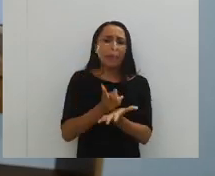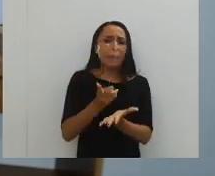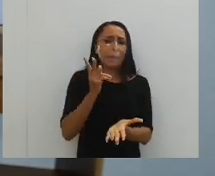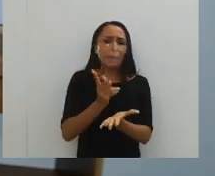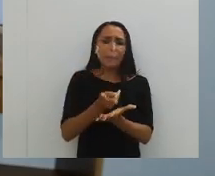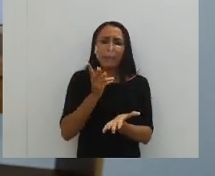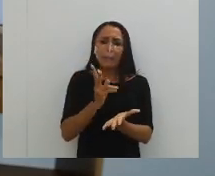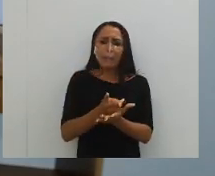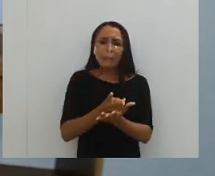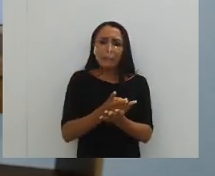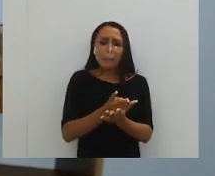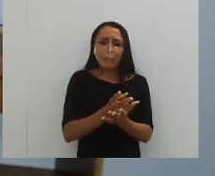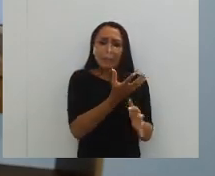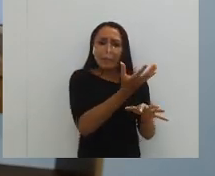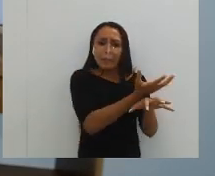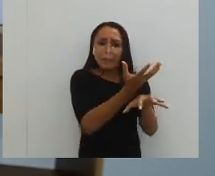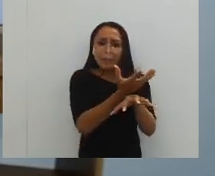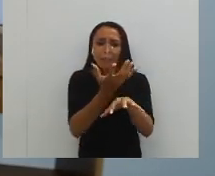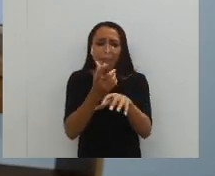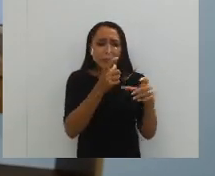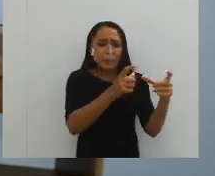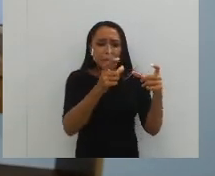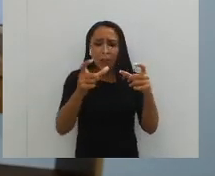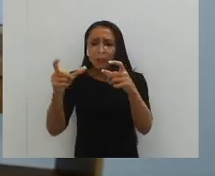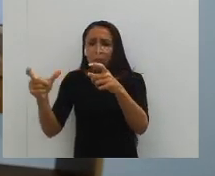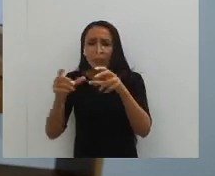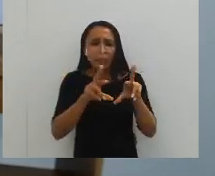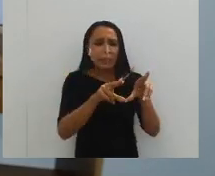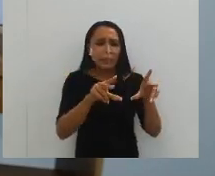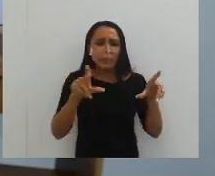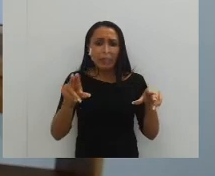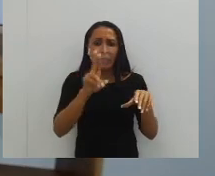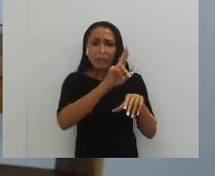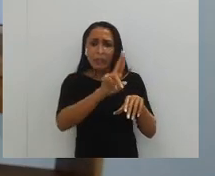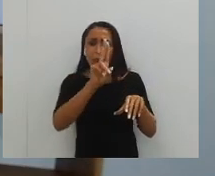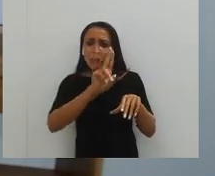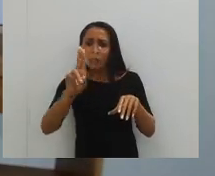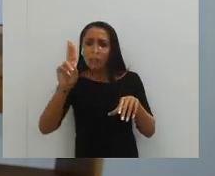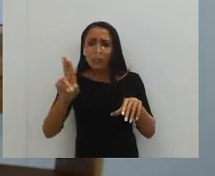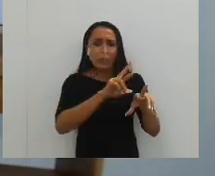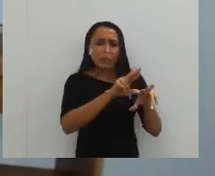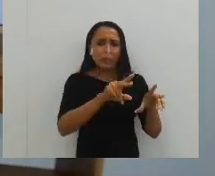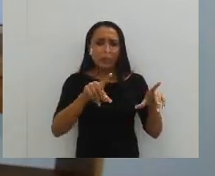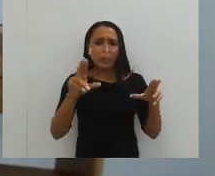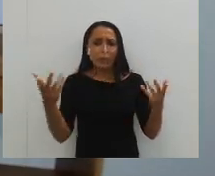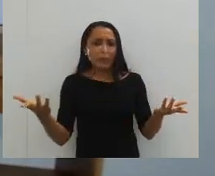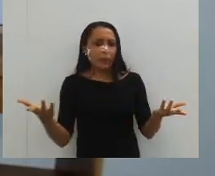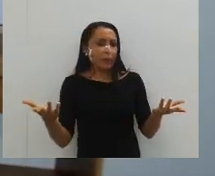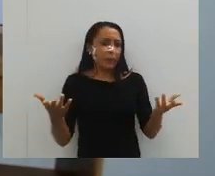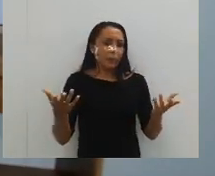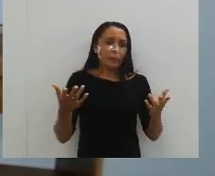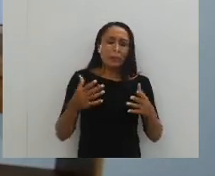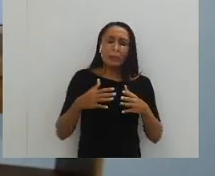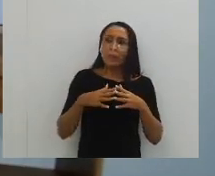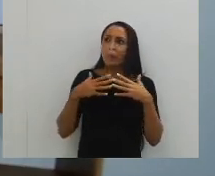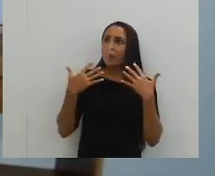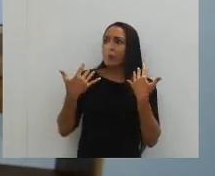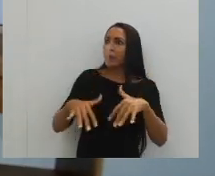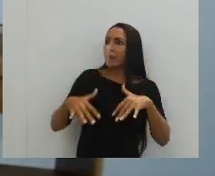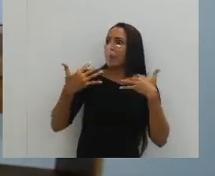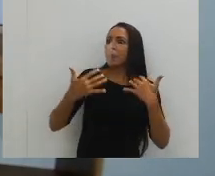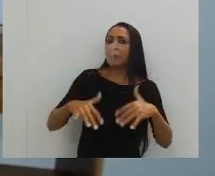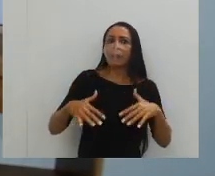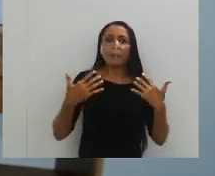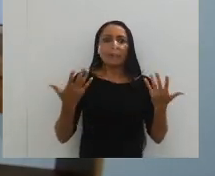planta de locais diferentes, com nomes diferentes. Aí ele enlouquecia. Ele perdia muito tempo para